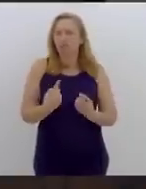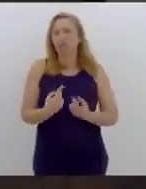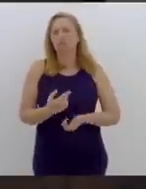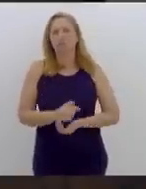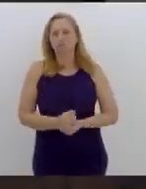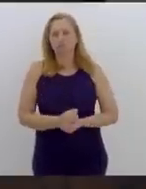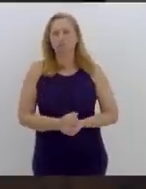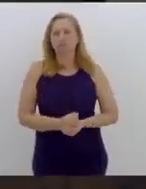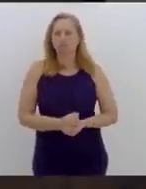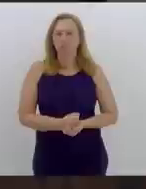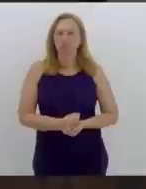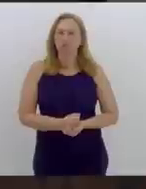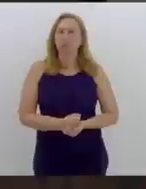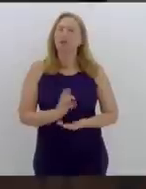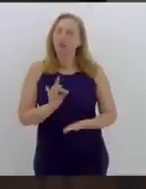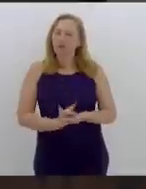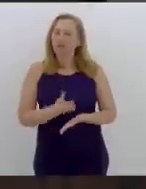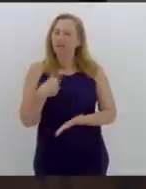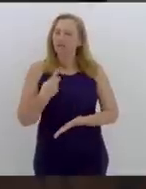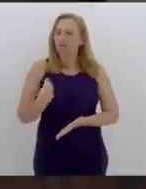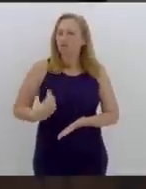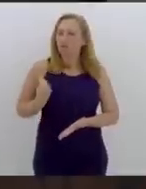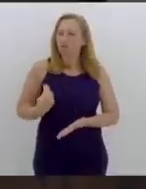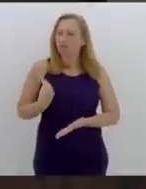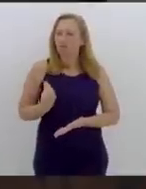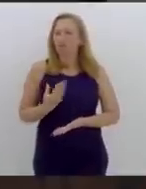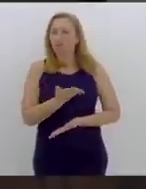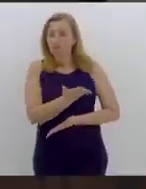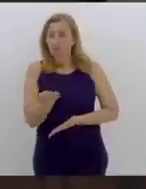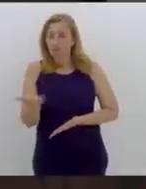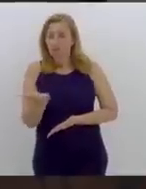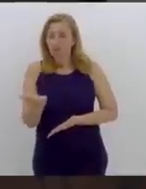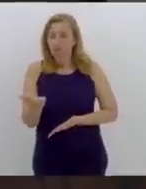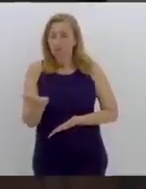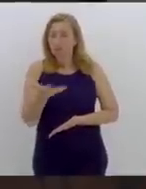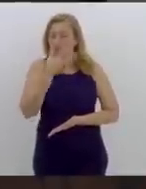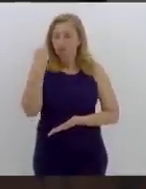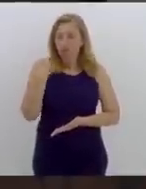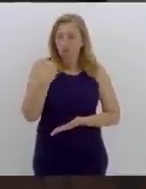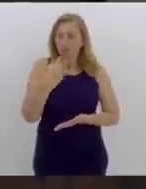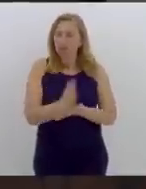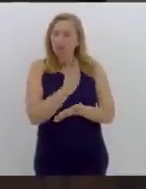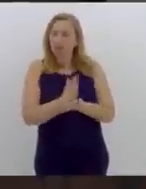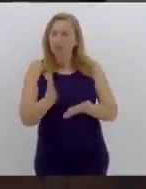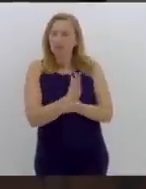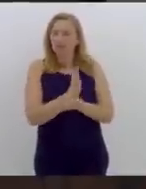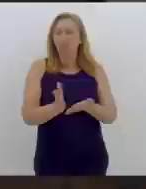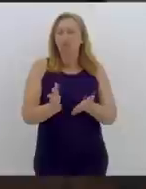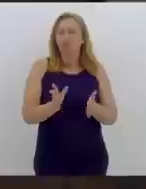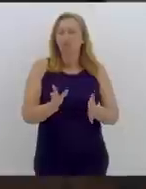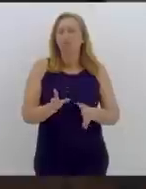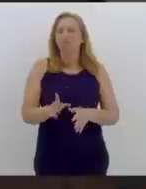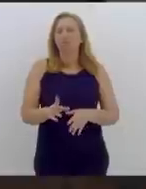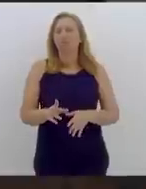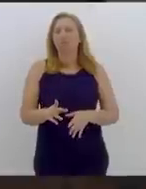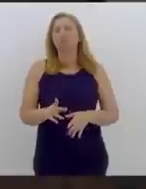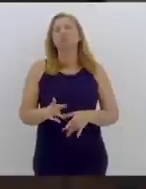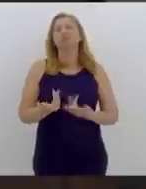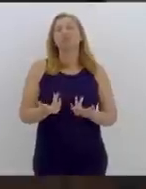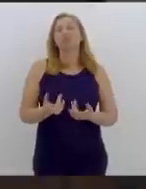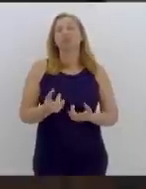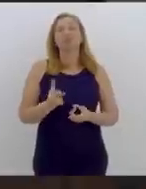Essa é a realidade que nós vivemos são esses caras que esqueceram que muita das vezes tem um passado negro